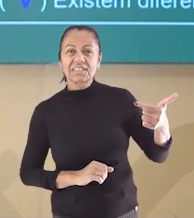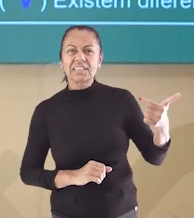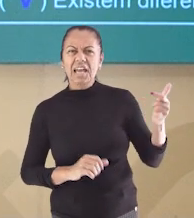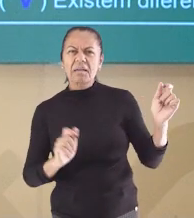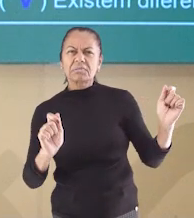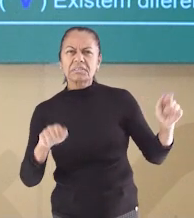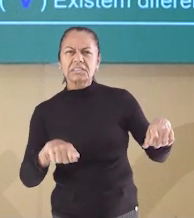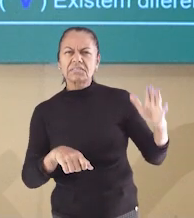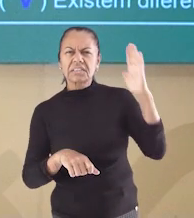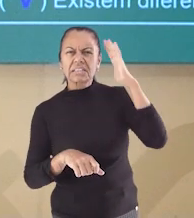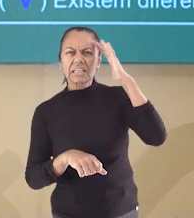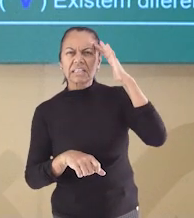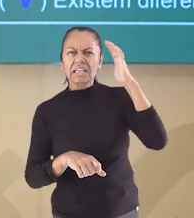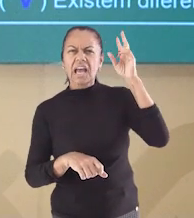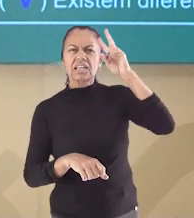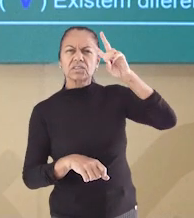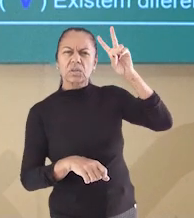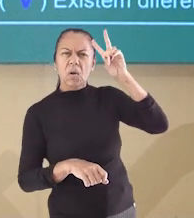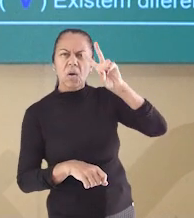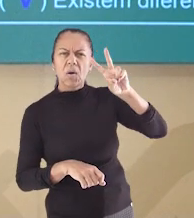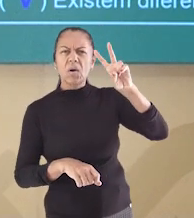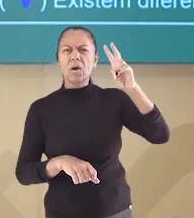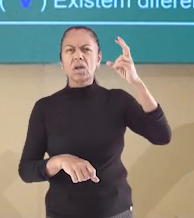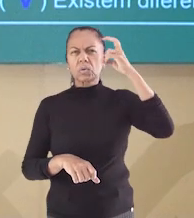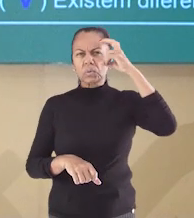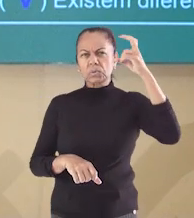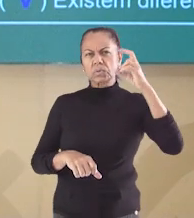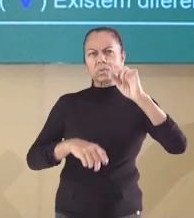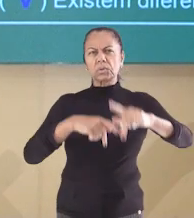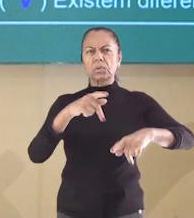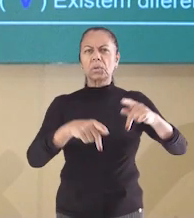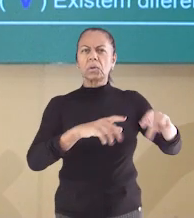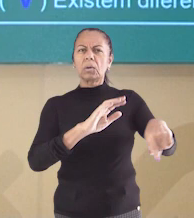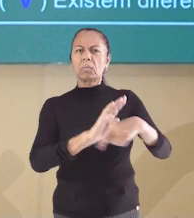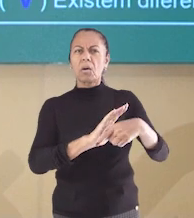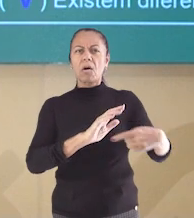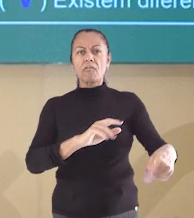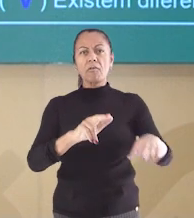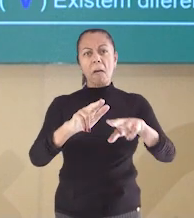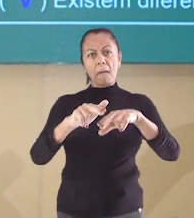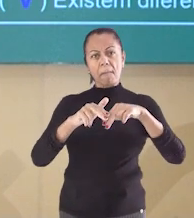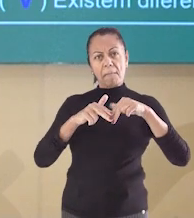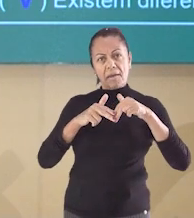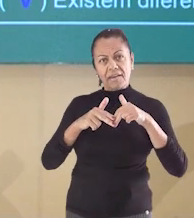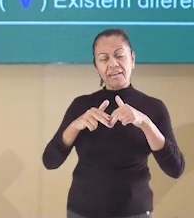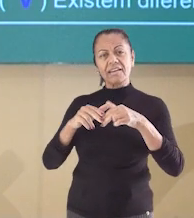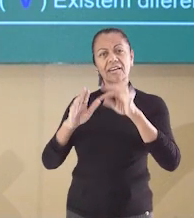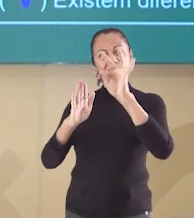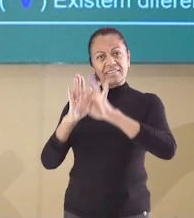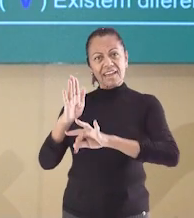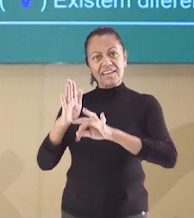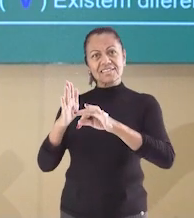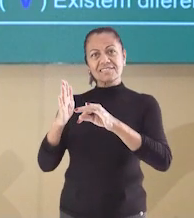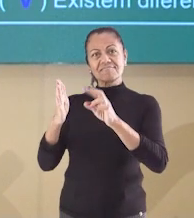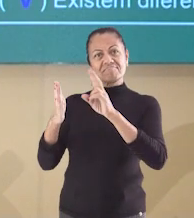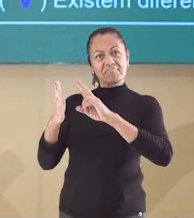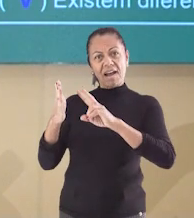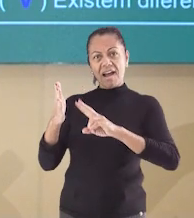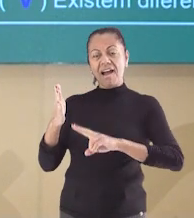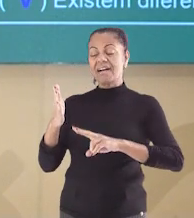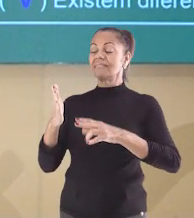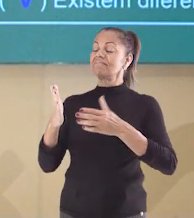possível compreender a história e a cultura de um povo por meio dos estudos dos seus textos sagrados?